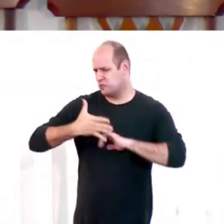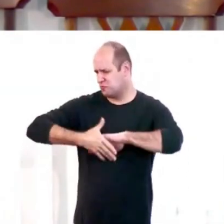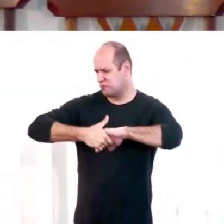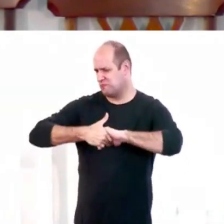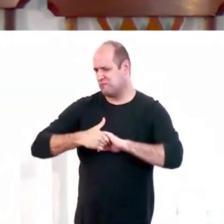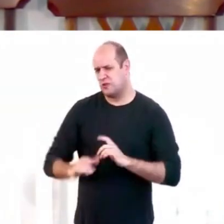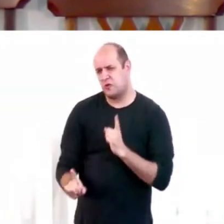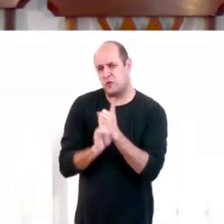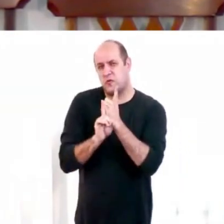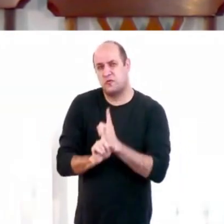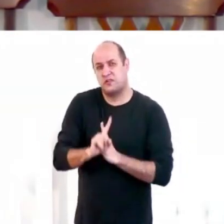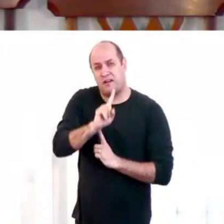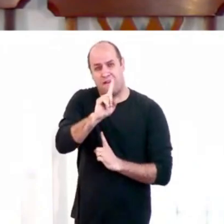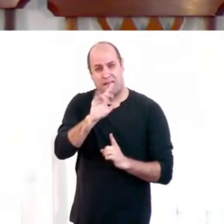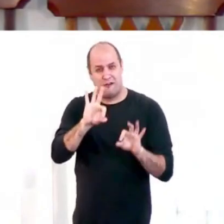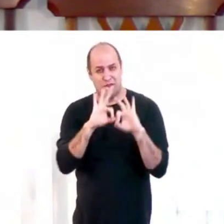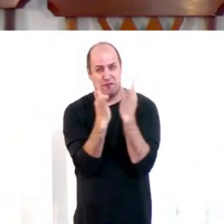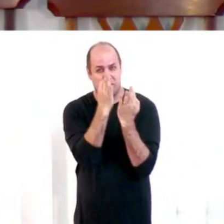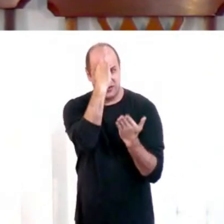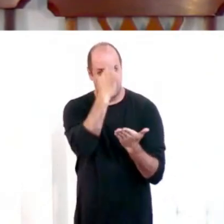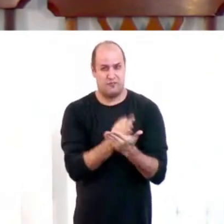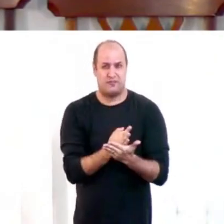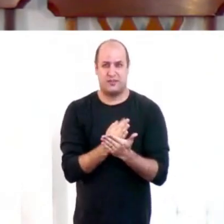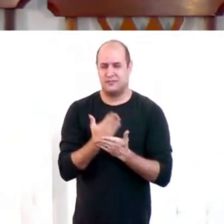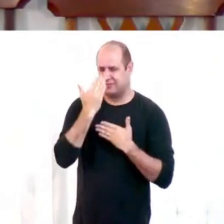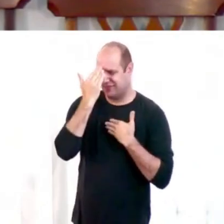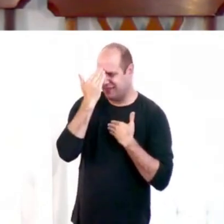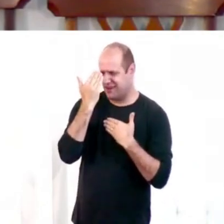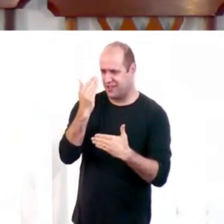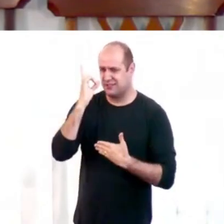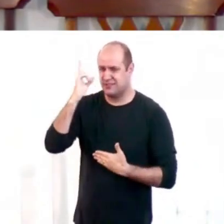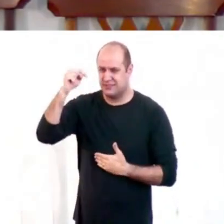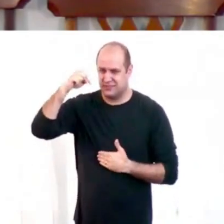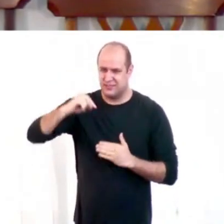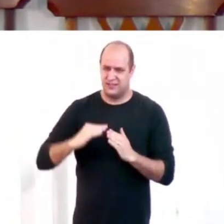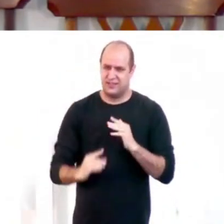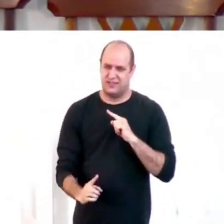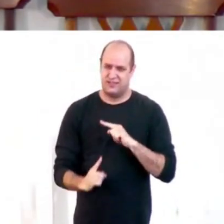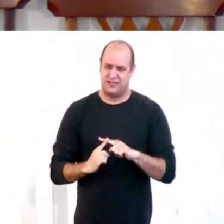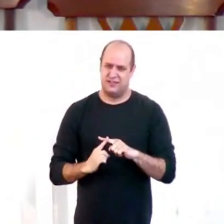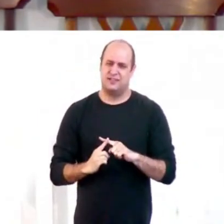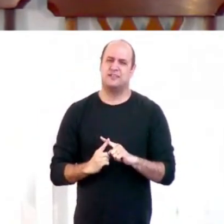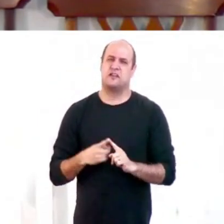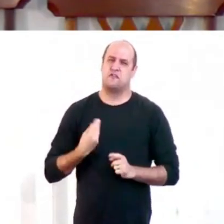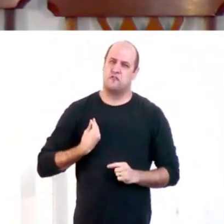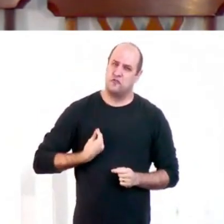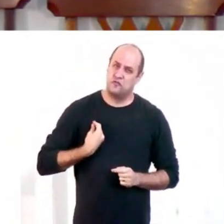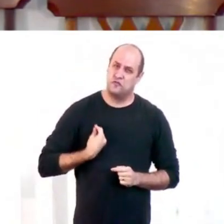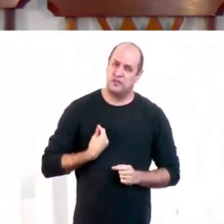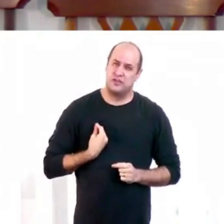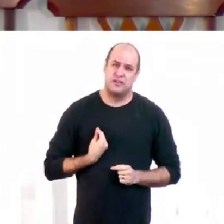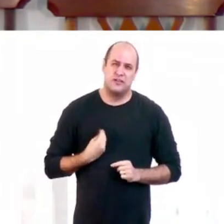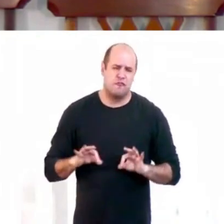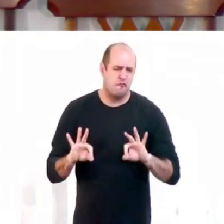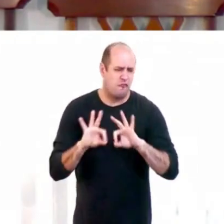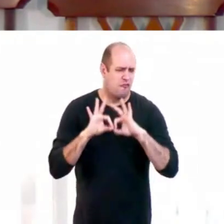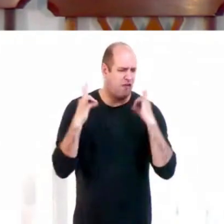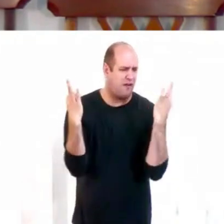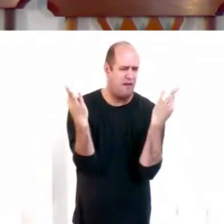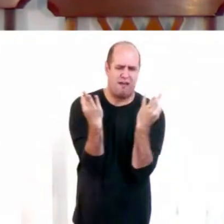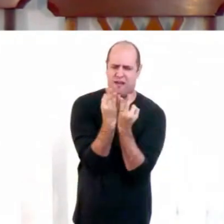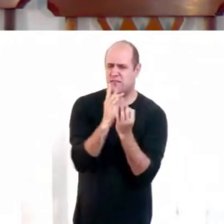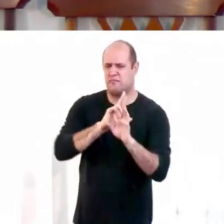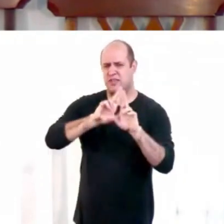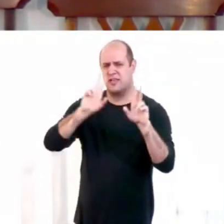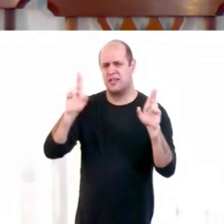a família da fé, graças a Deus por essa igreja, na vida de tantas famílias e da